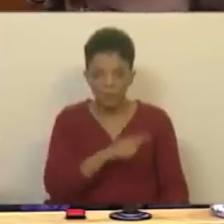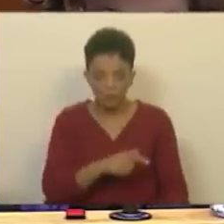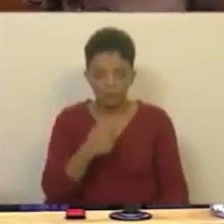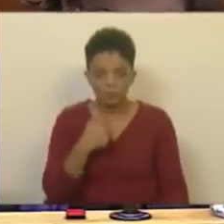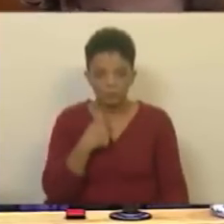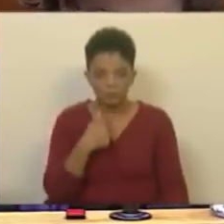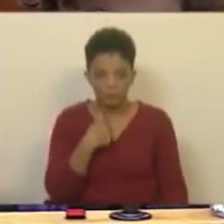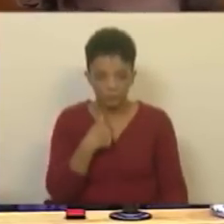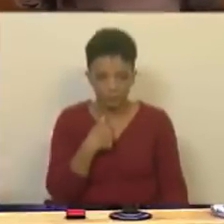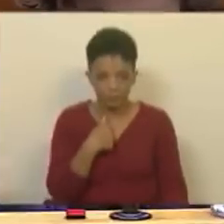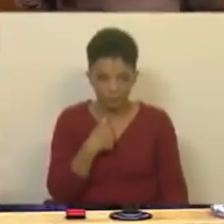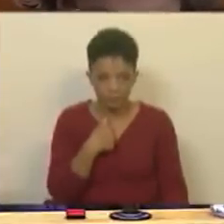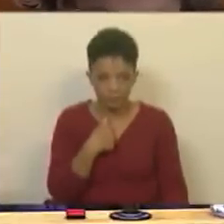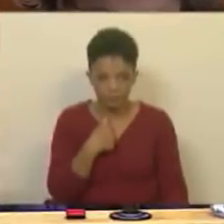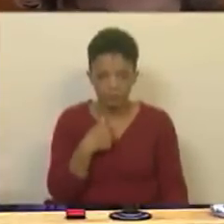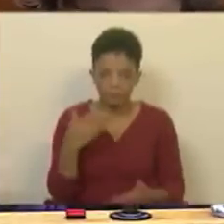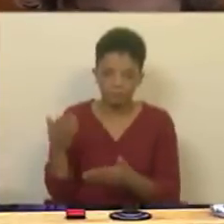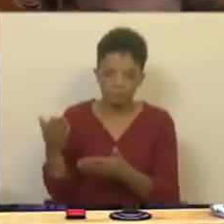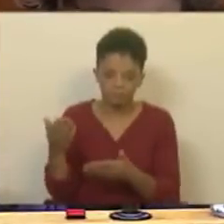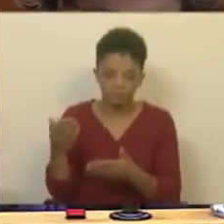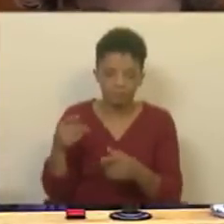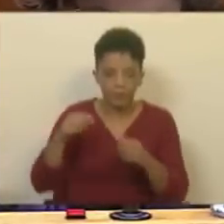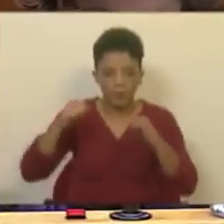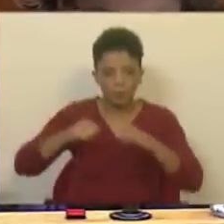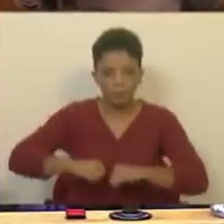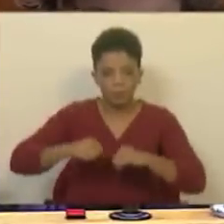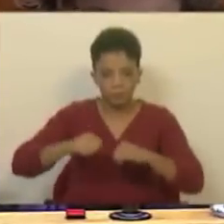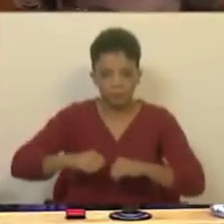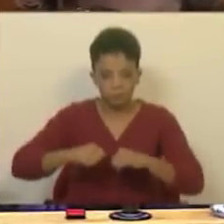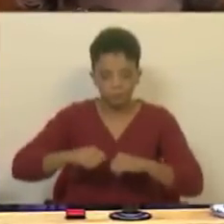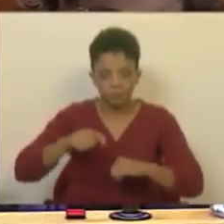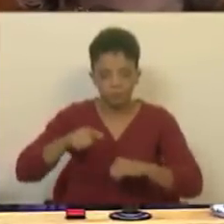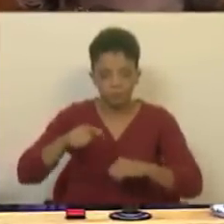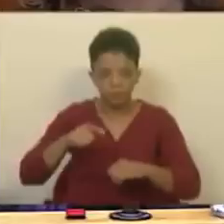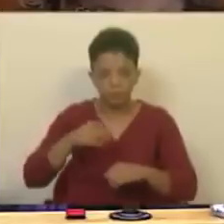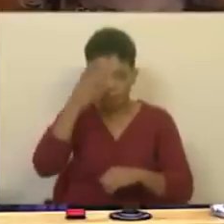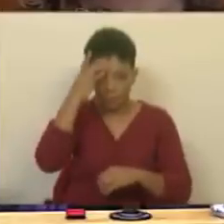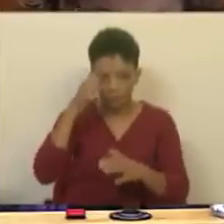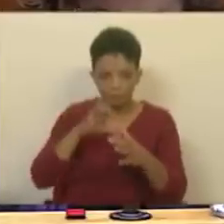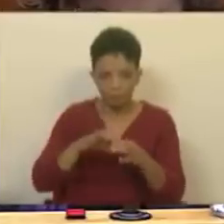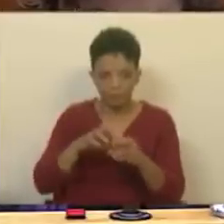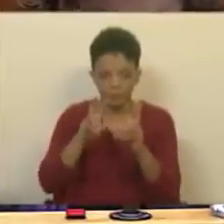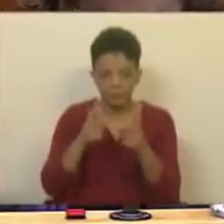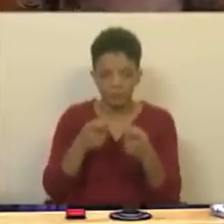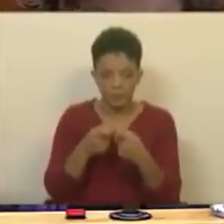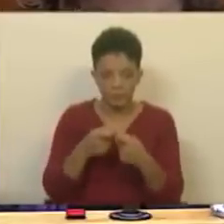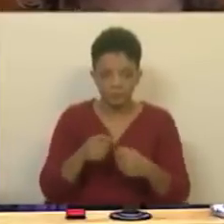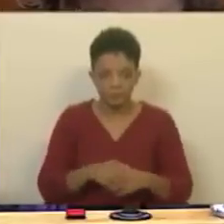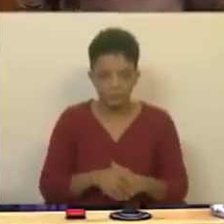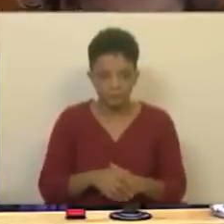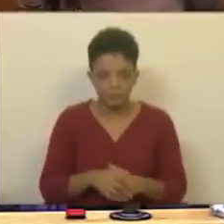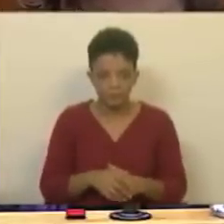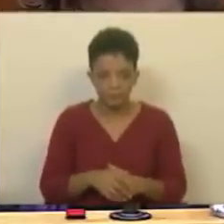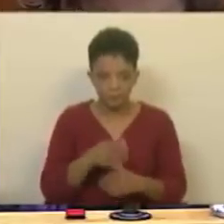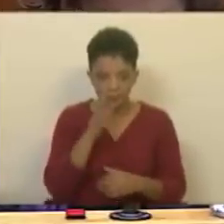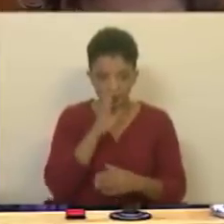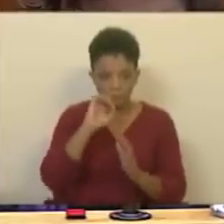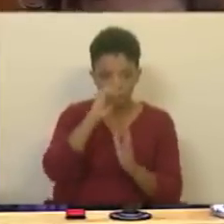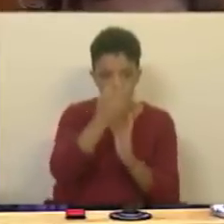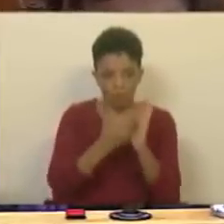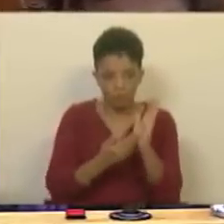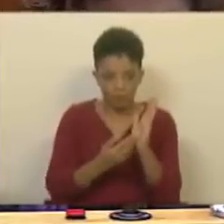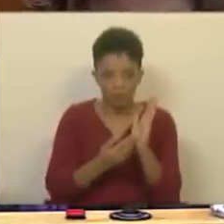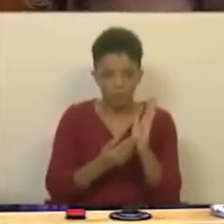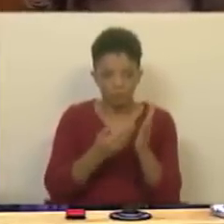Socorro E como vejo com a opinião com constitucionalista produziu sobre a matéria e consultando a construção